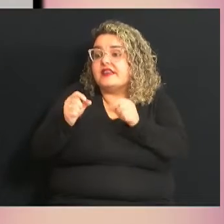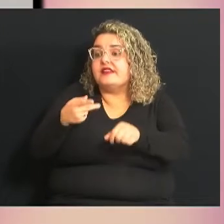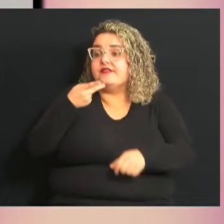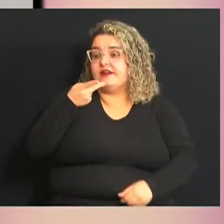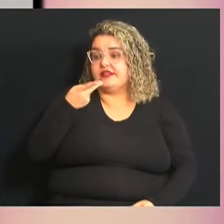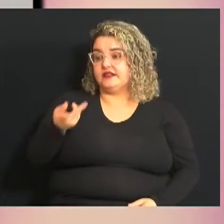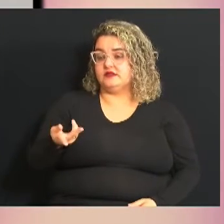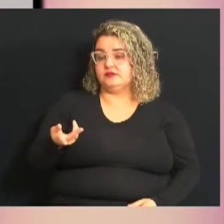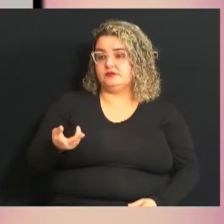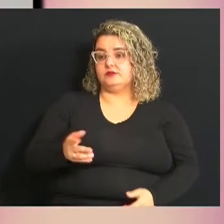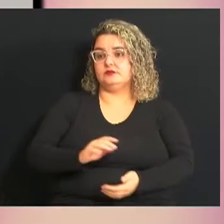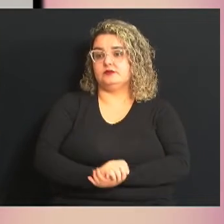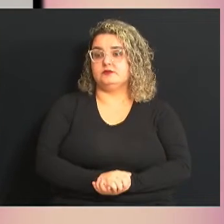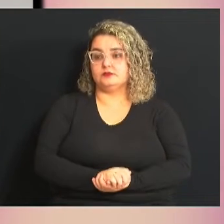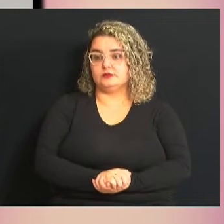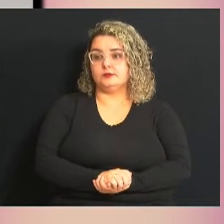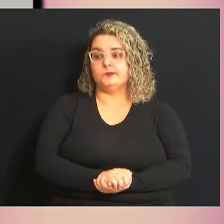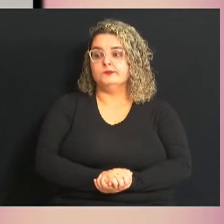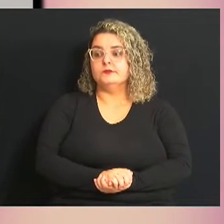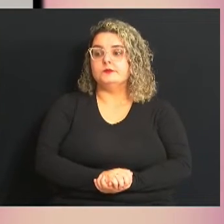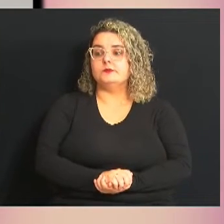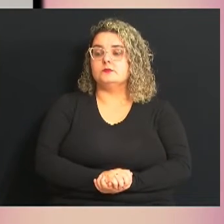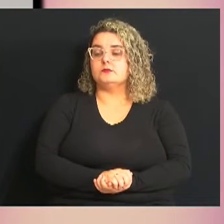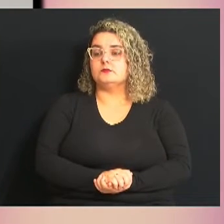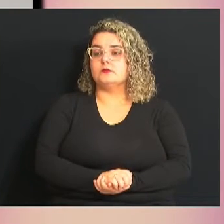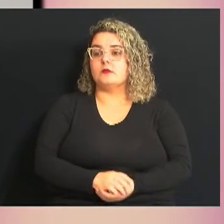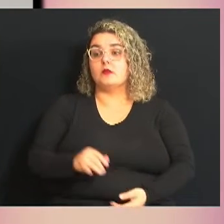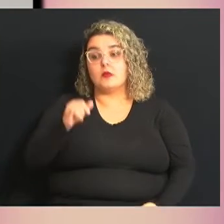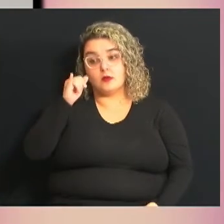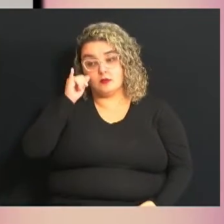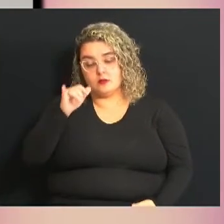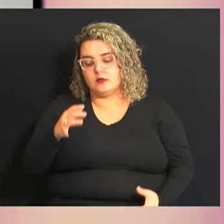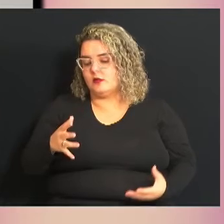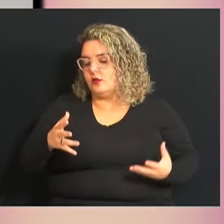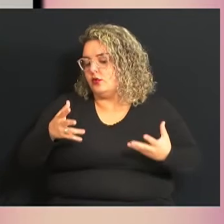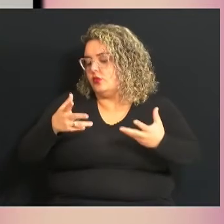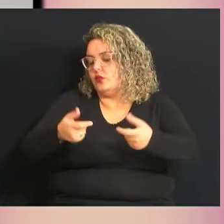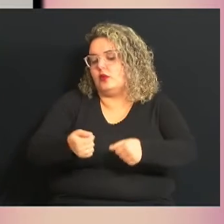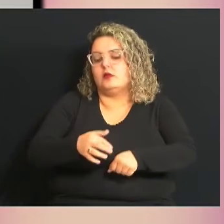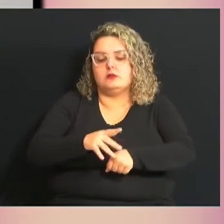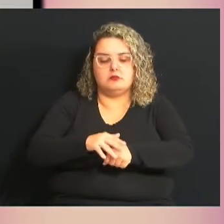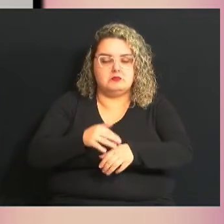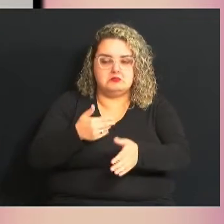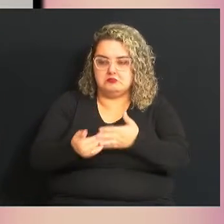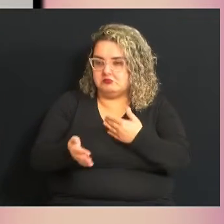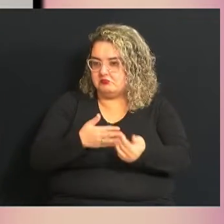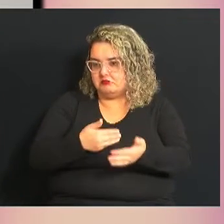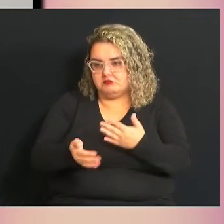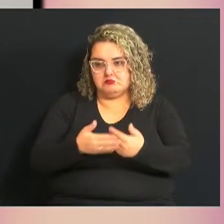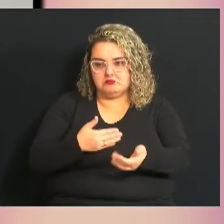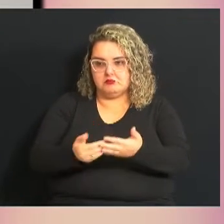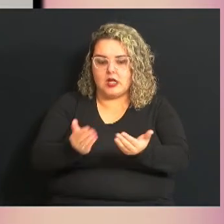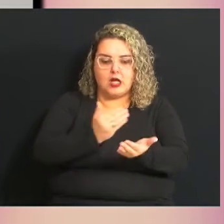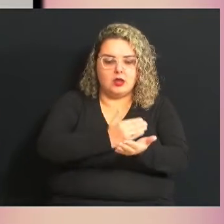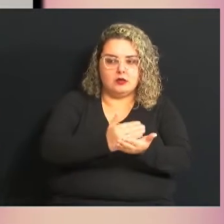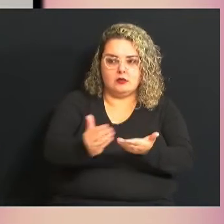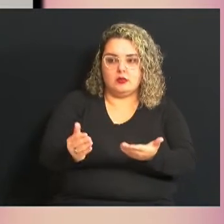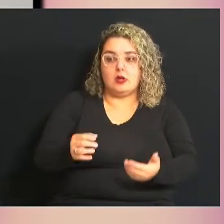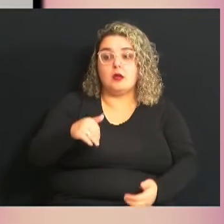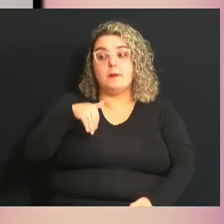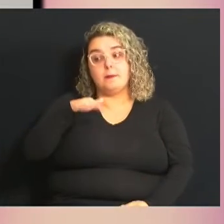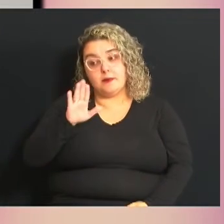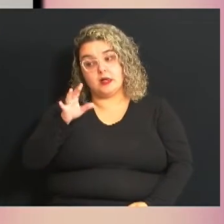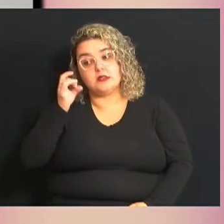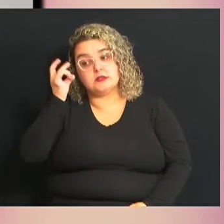orientam? Olha, preventivamente, toda doença, né, seja ela inicial, é mais fácil de ser